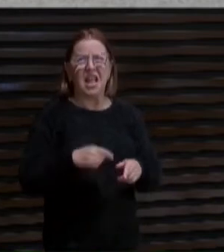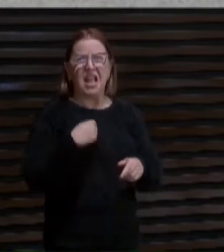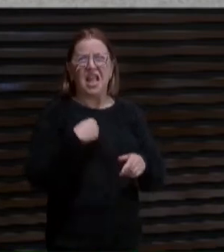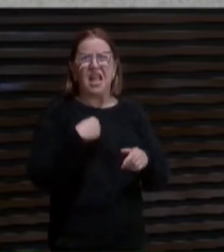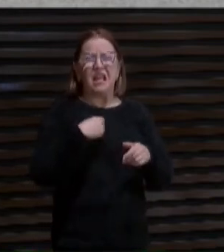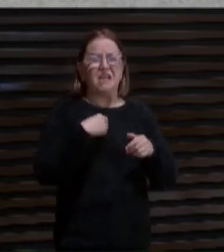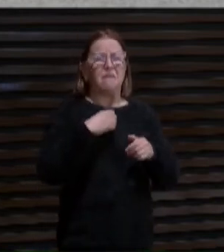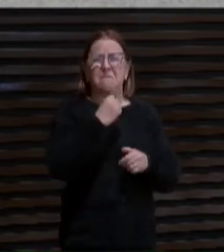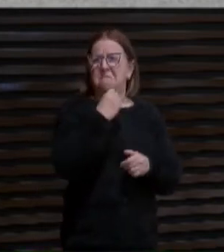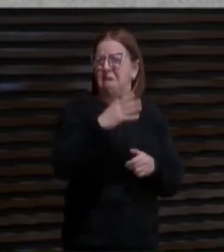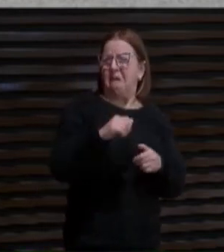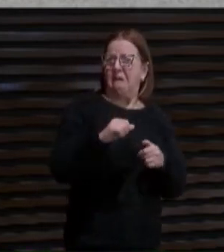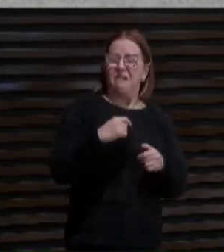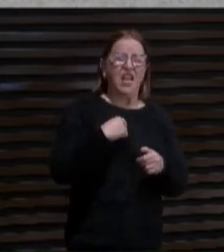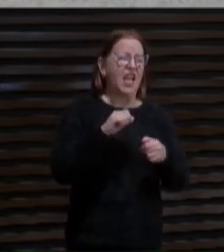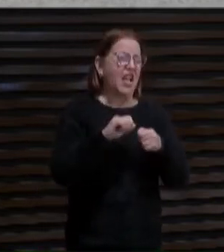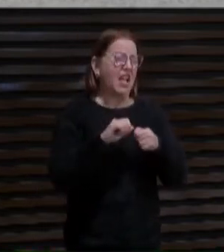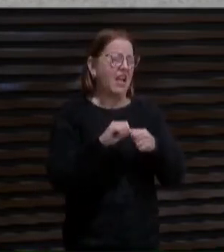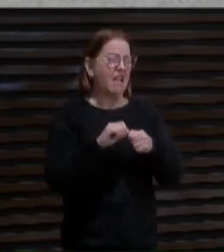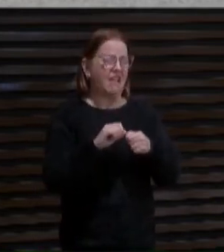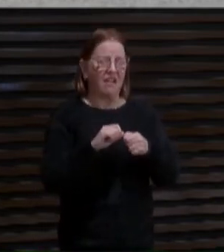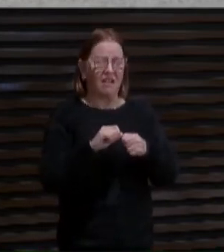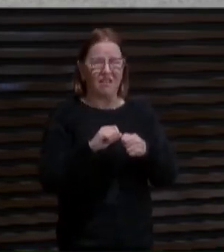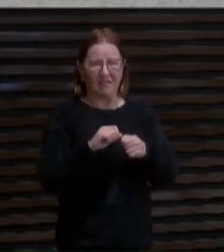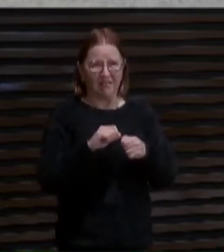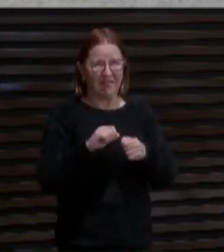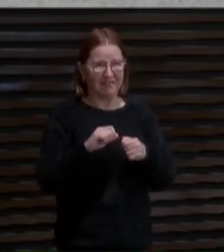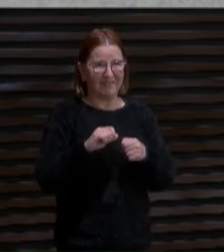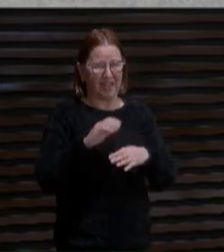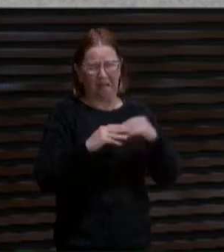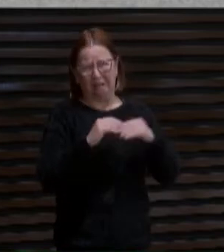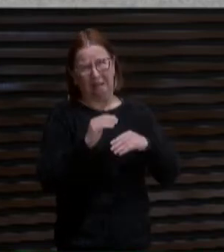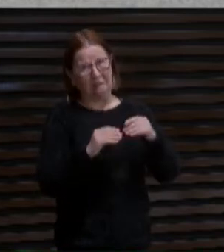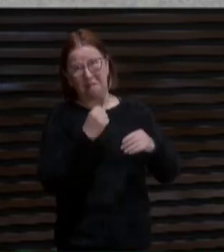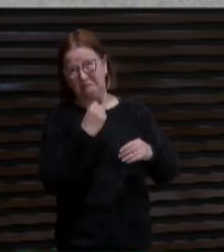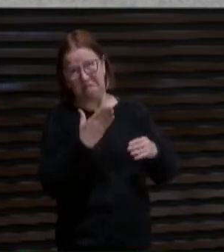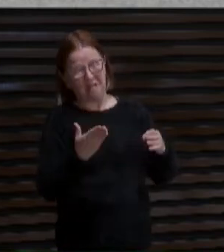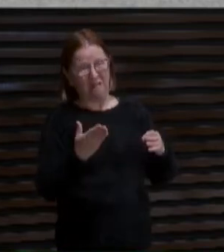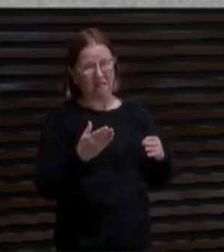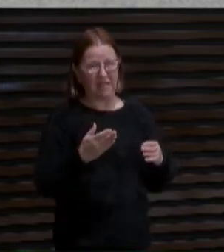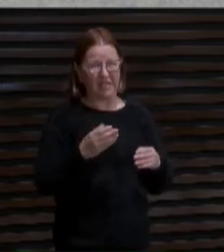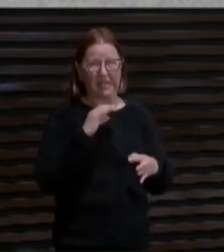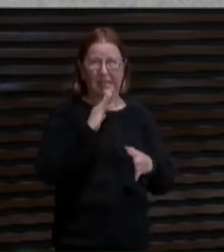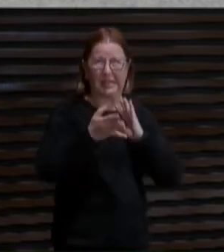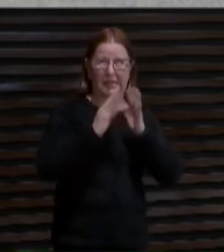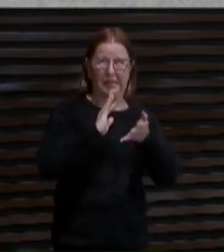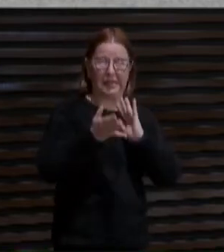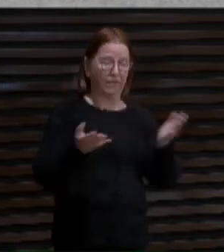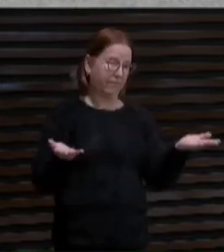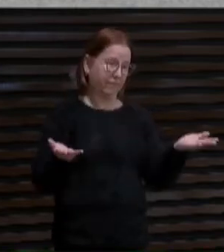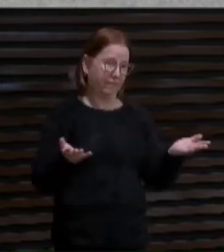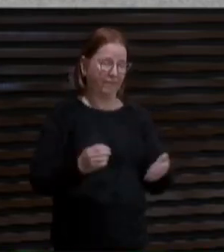Deus te amando mais tropação para amolecer mal eu vou precisar aumenta o aquecedor aí para